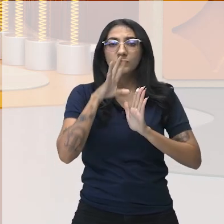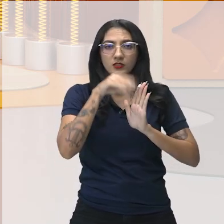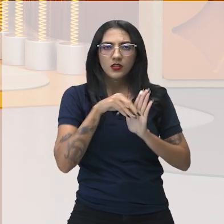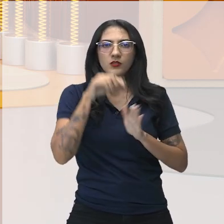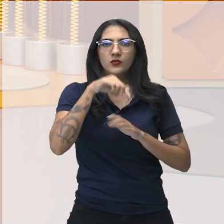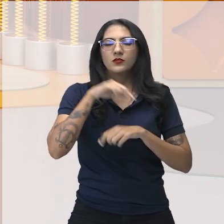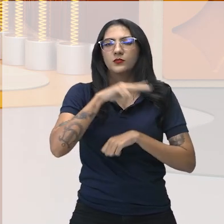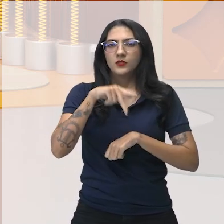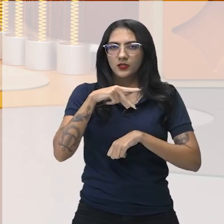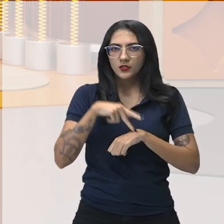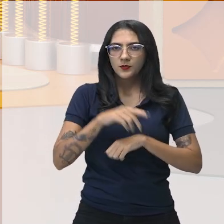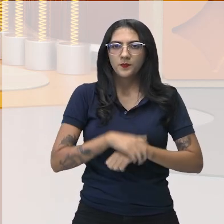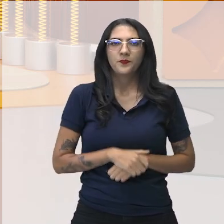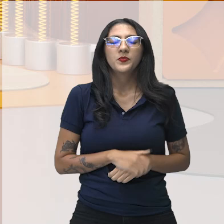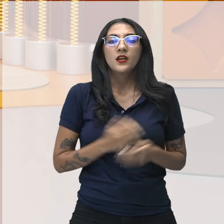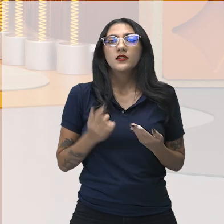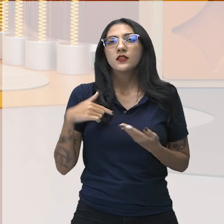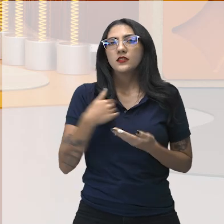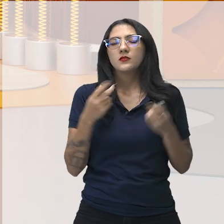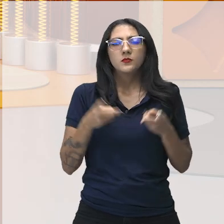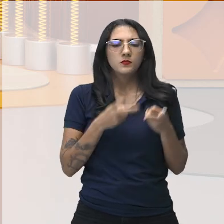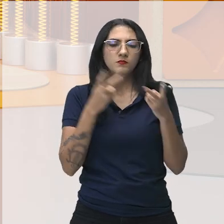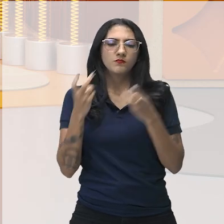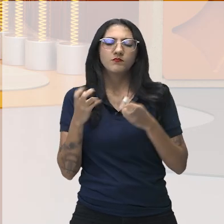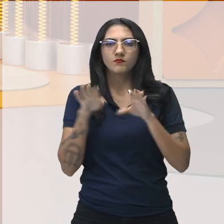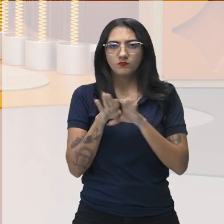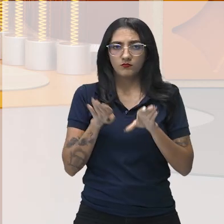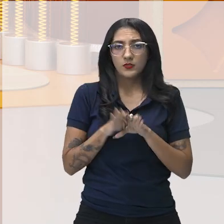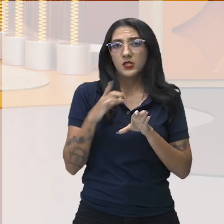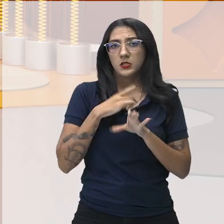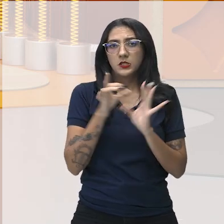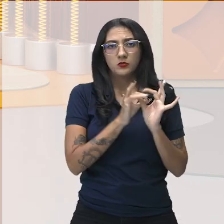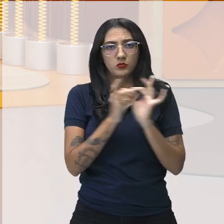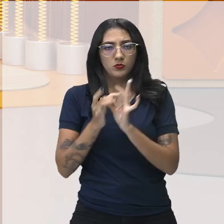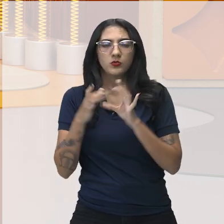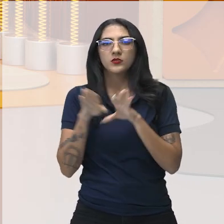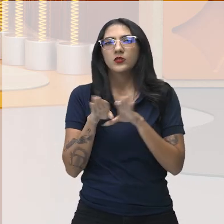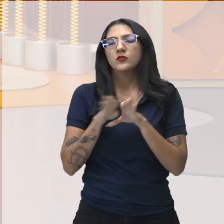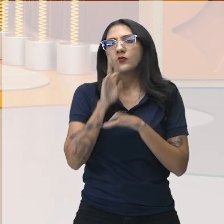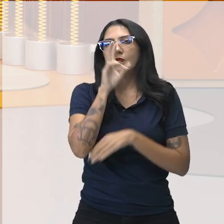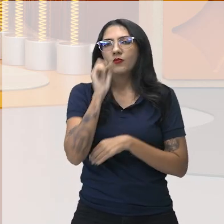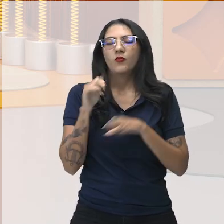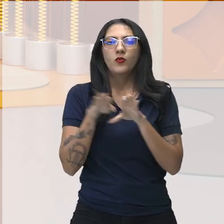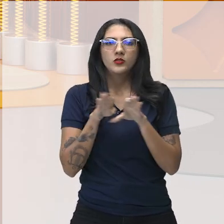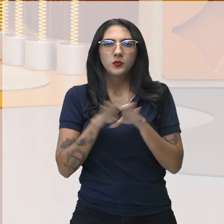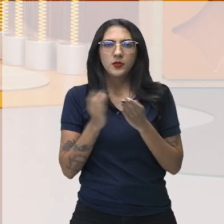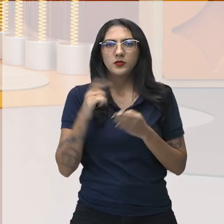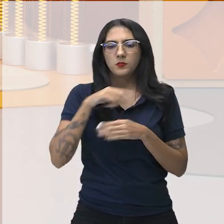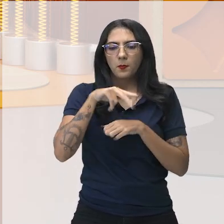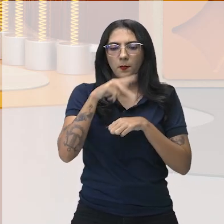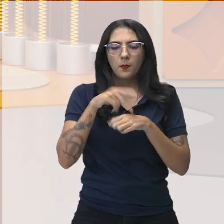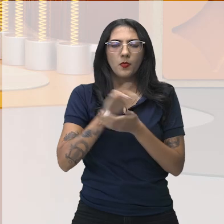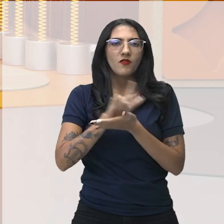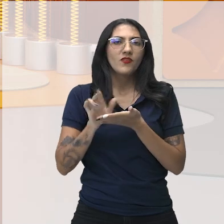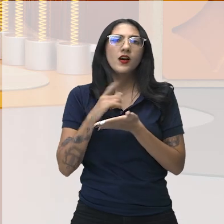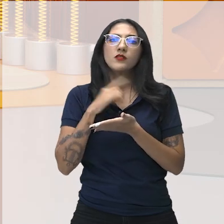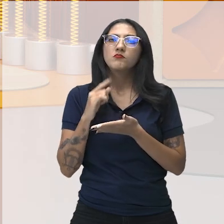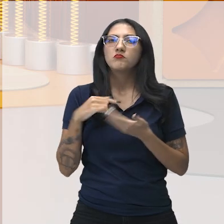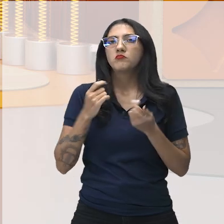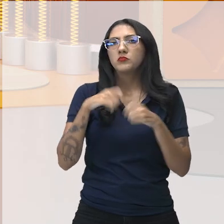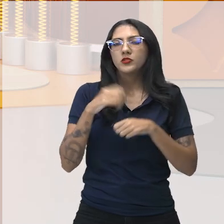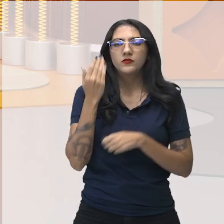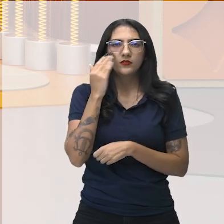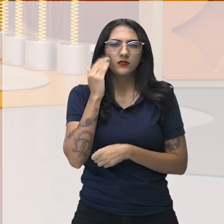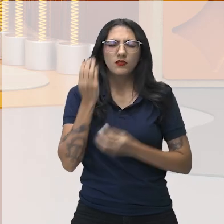certo? E aí a gente observa que a gente tem uma intensa conexão, em especial a partir daí, entre os países do mundo, e a gente vai entender como